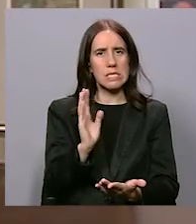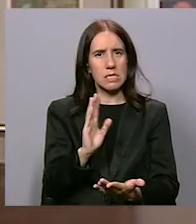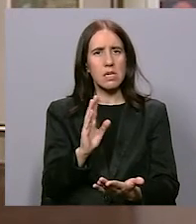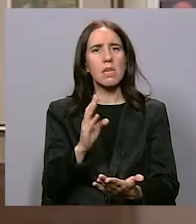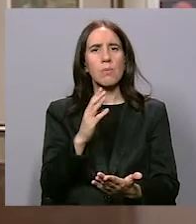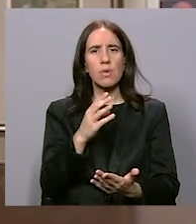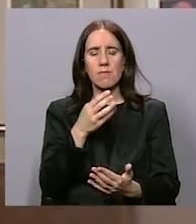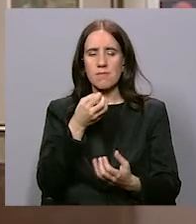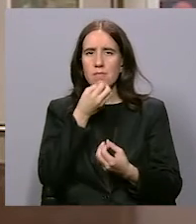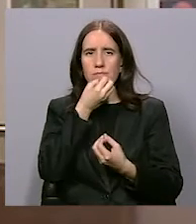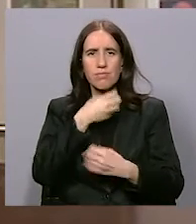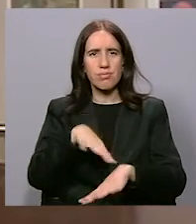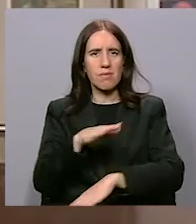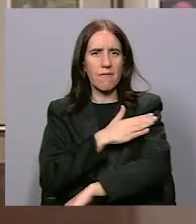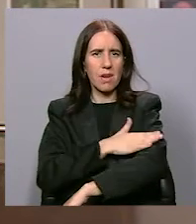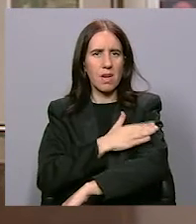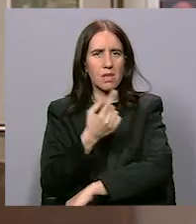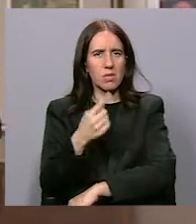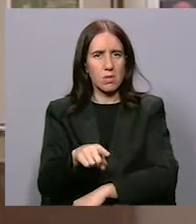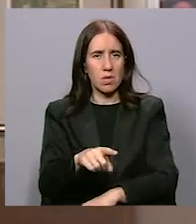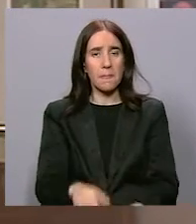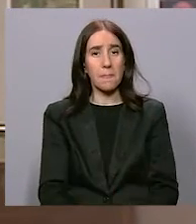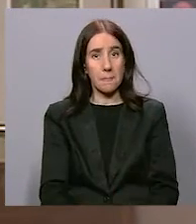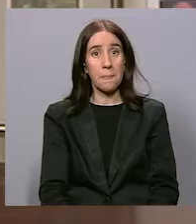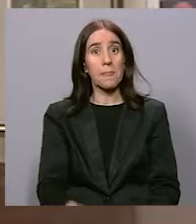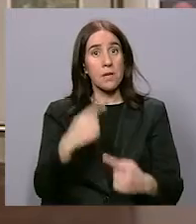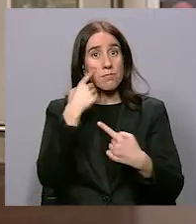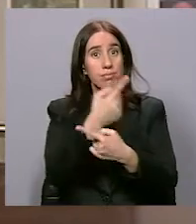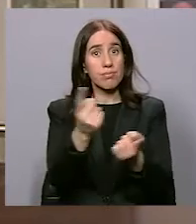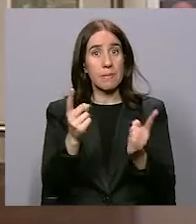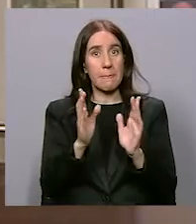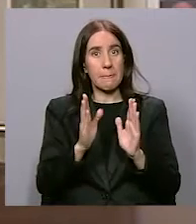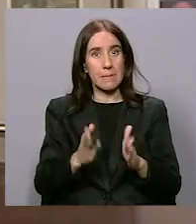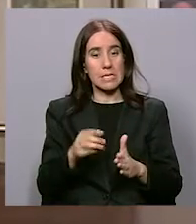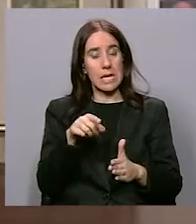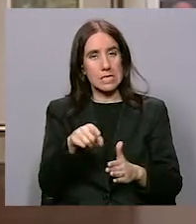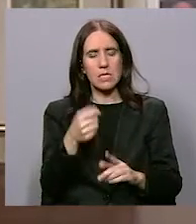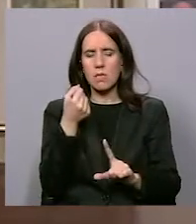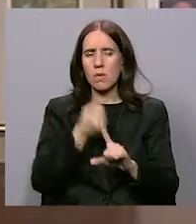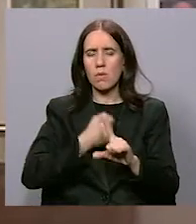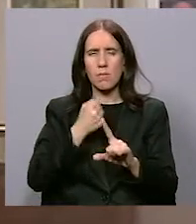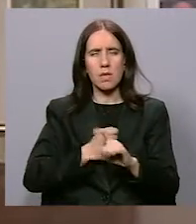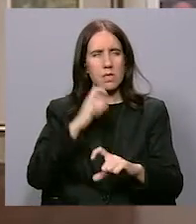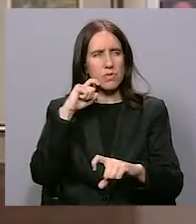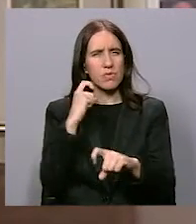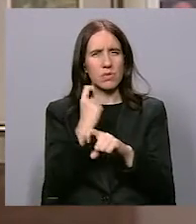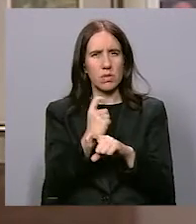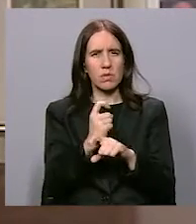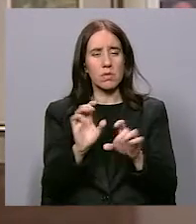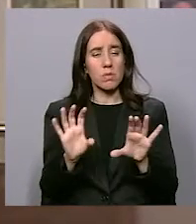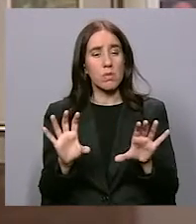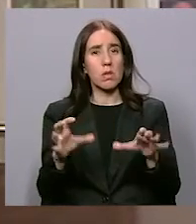de um erro grave ao fracasso temos de afirmar nesta exigente combate